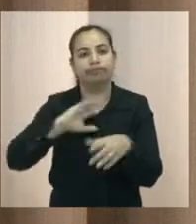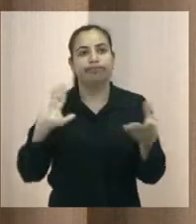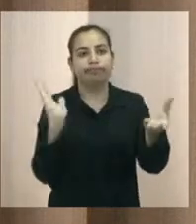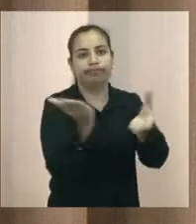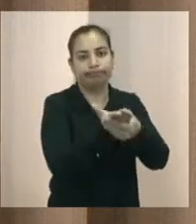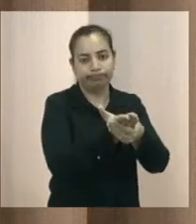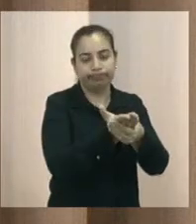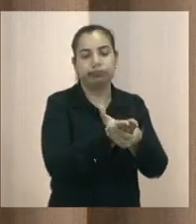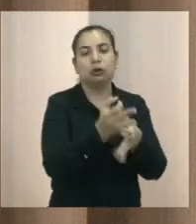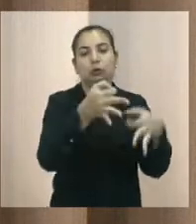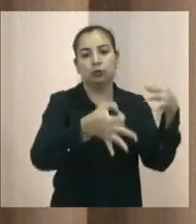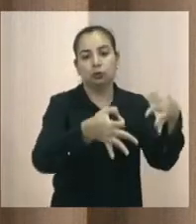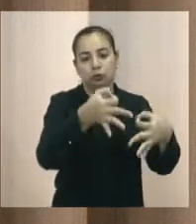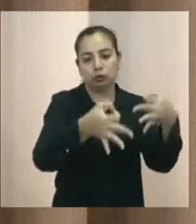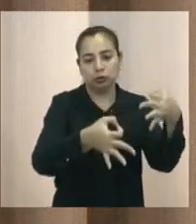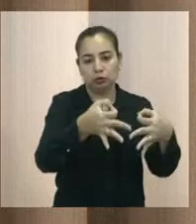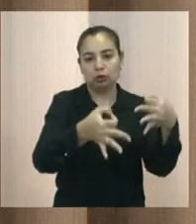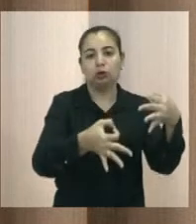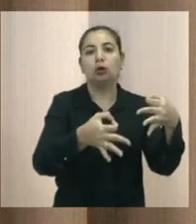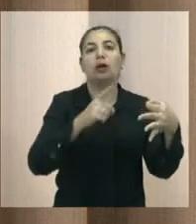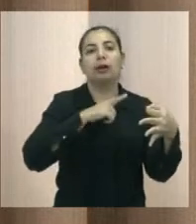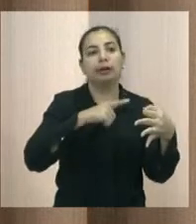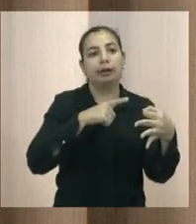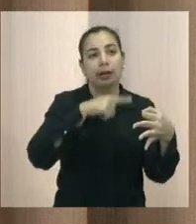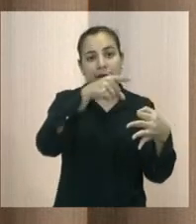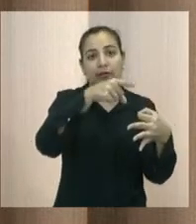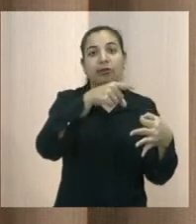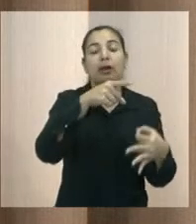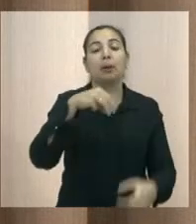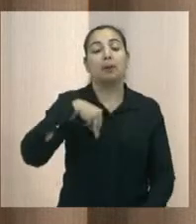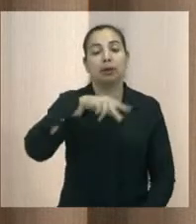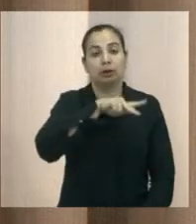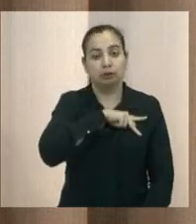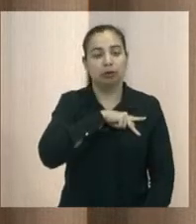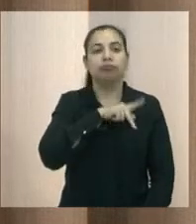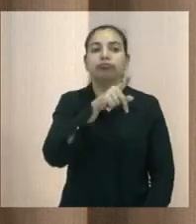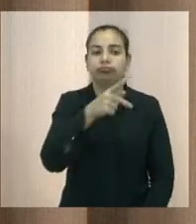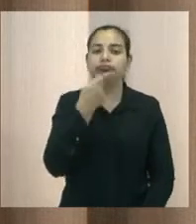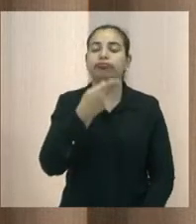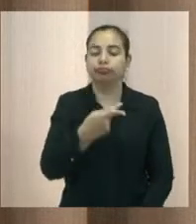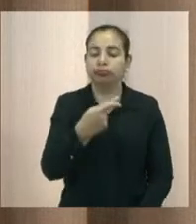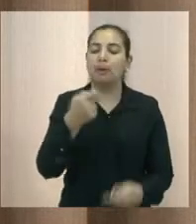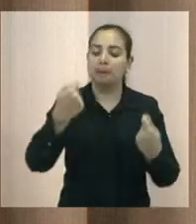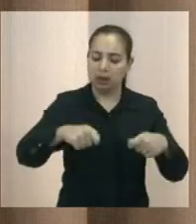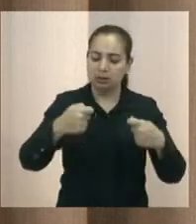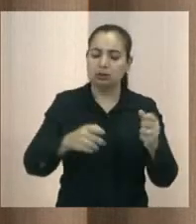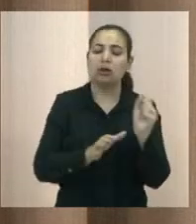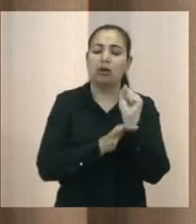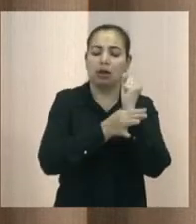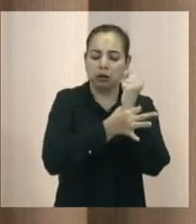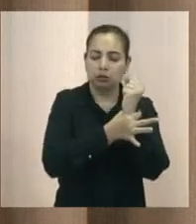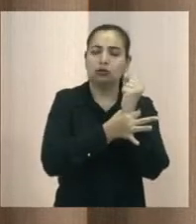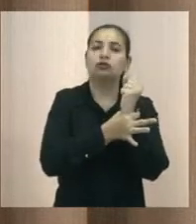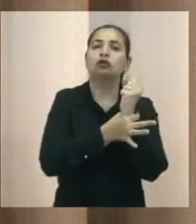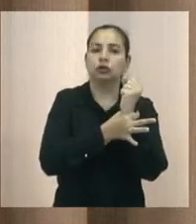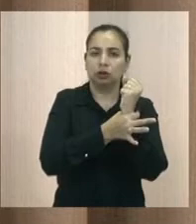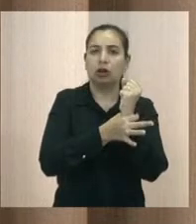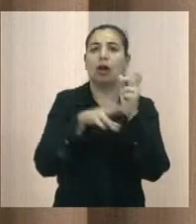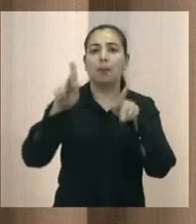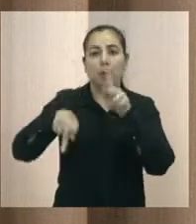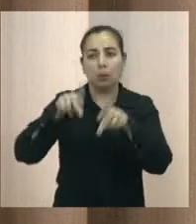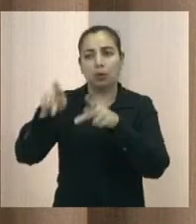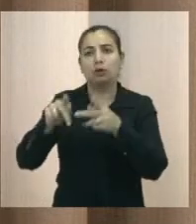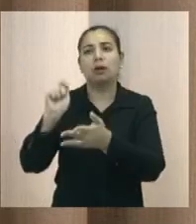ação popular. Recebemos parecer favorável do Ministério Público, né, para que seja garantido o direito de pagar com dinheiro e para que